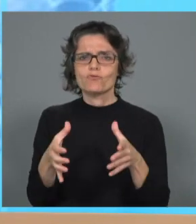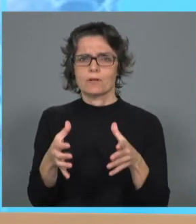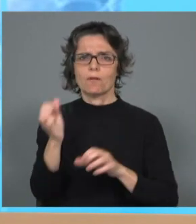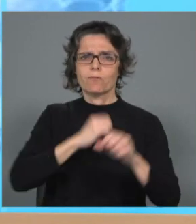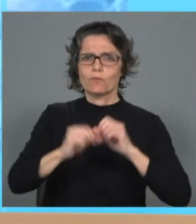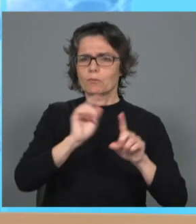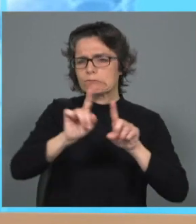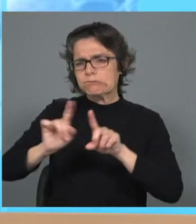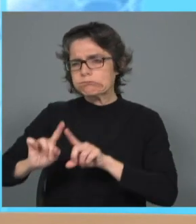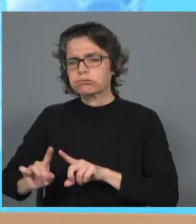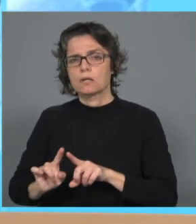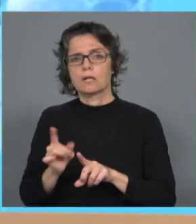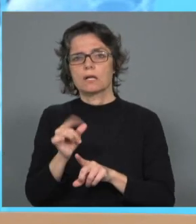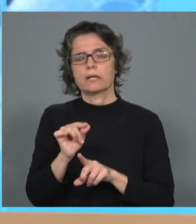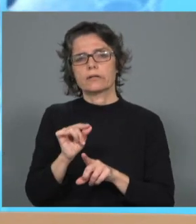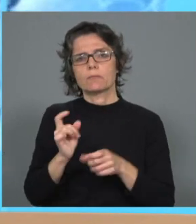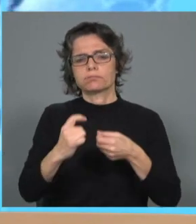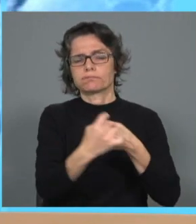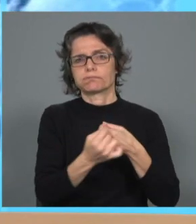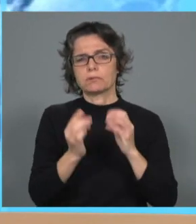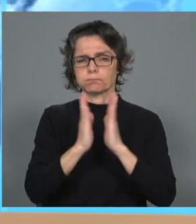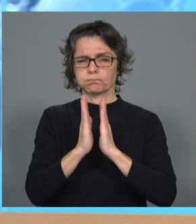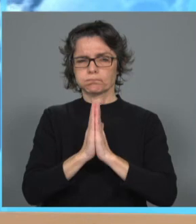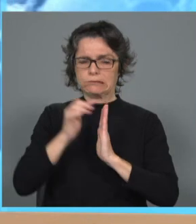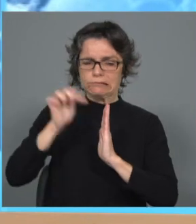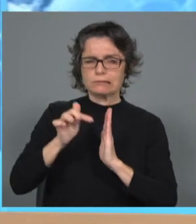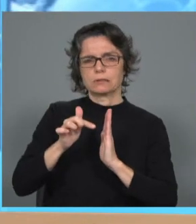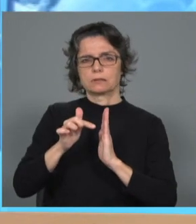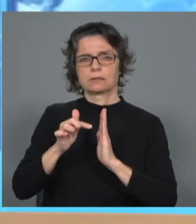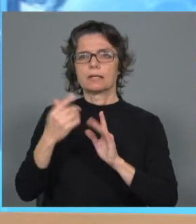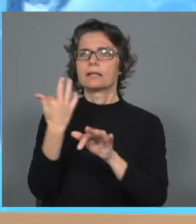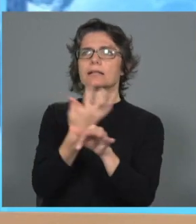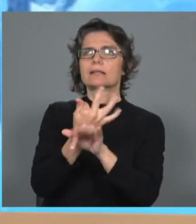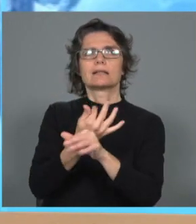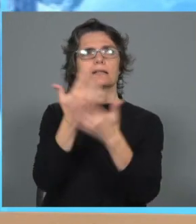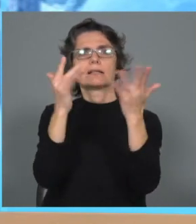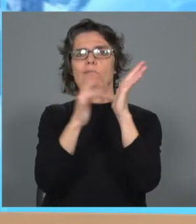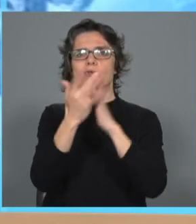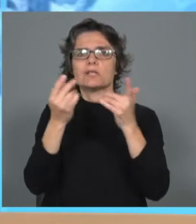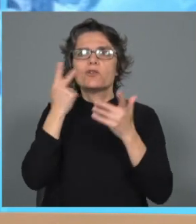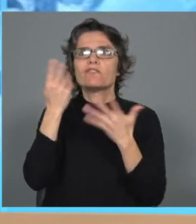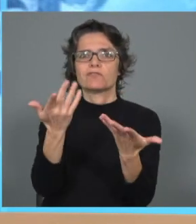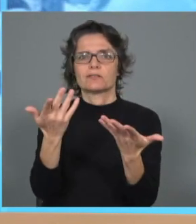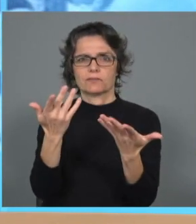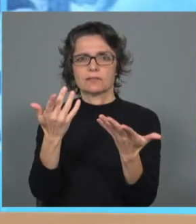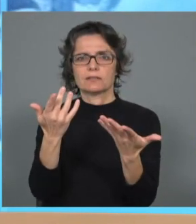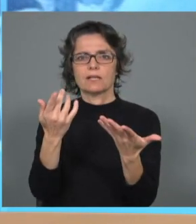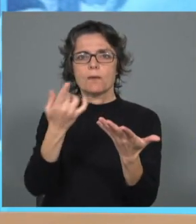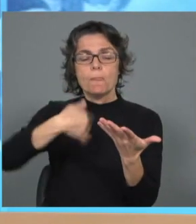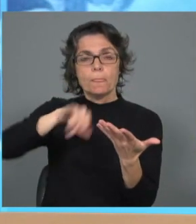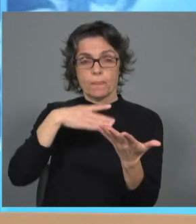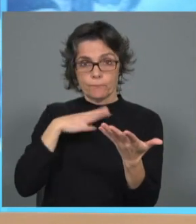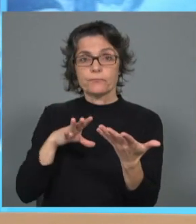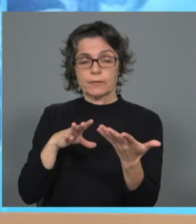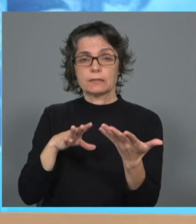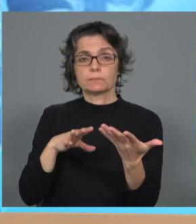movimentos e todas as componentes desta Igreja que celebram um Cristo vivo está a fazer tem este selo